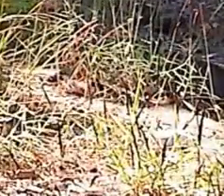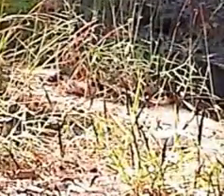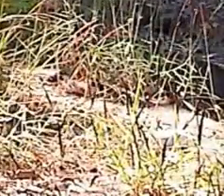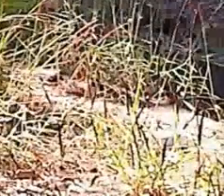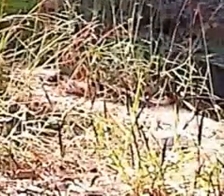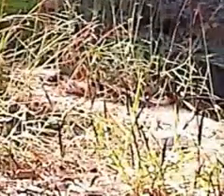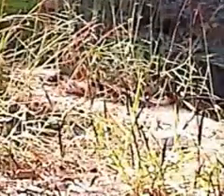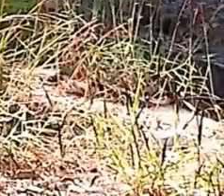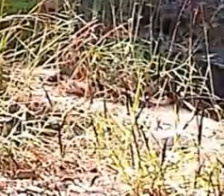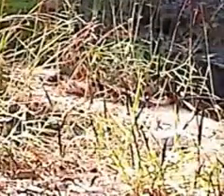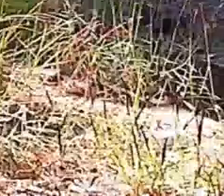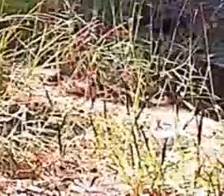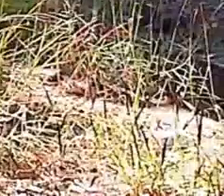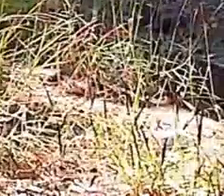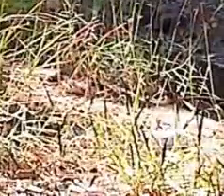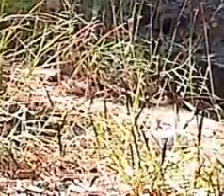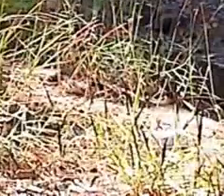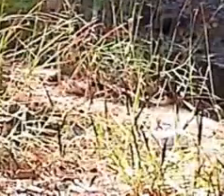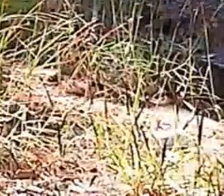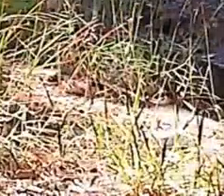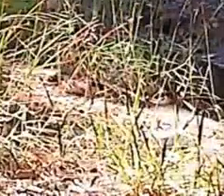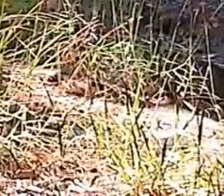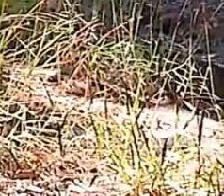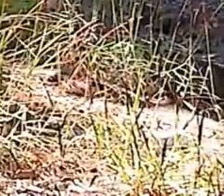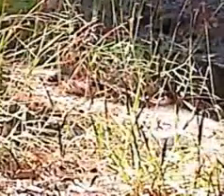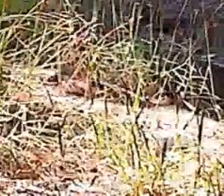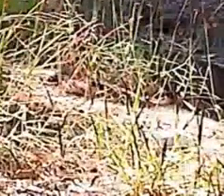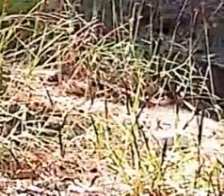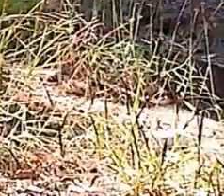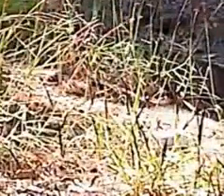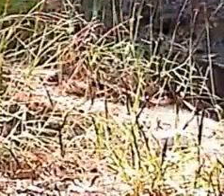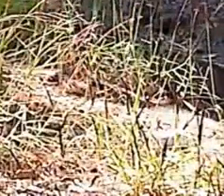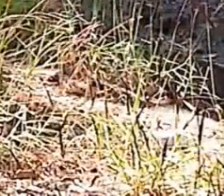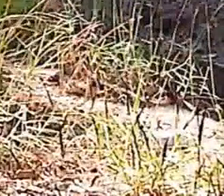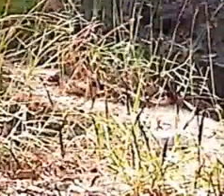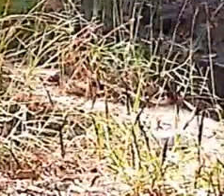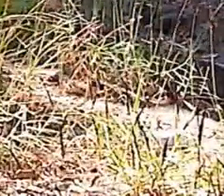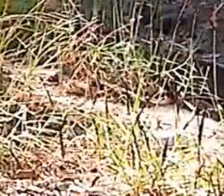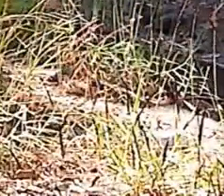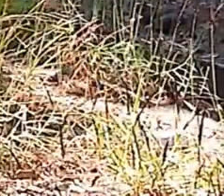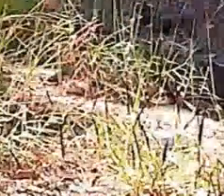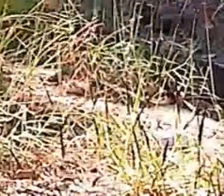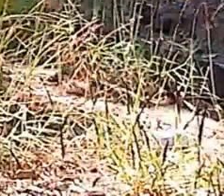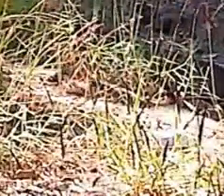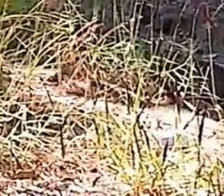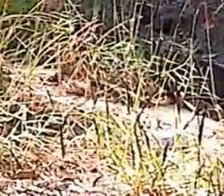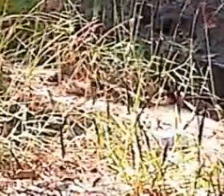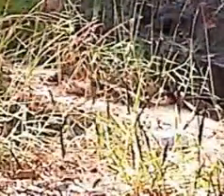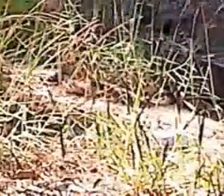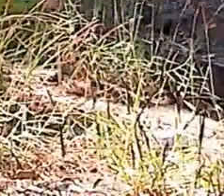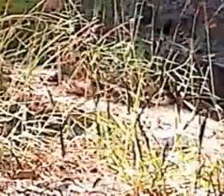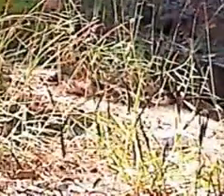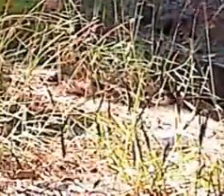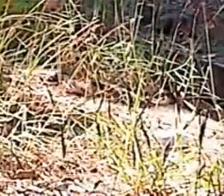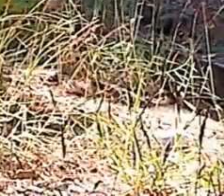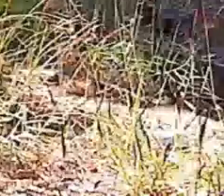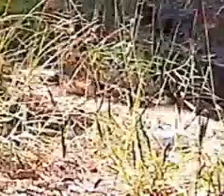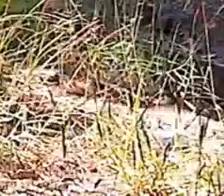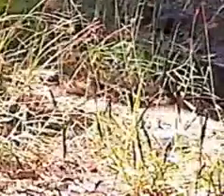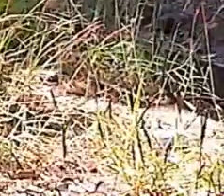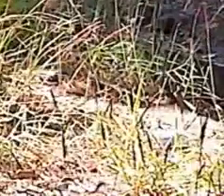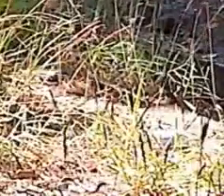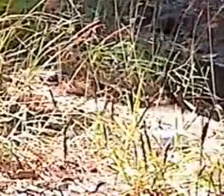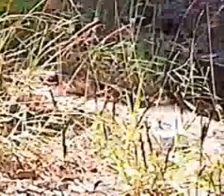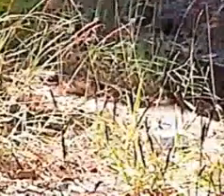novo contrato estão distribuídos da seguinte forma Minas Gerais ficaria com cerca de 99% do que será